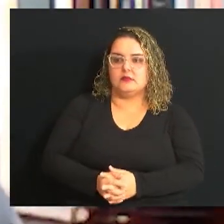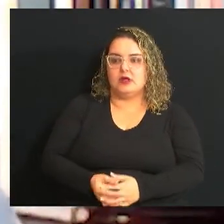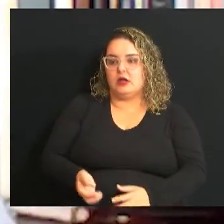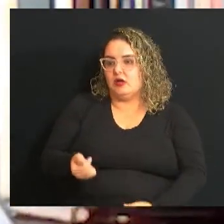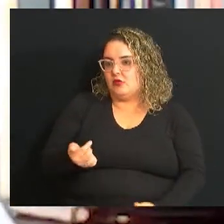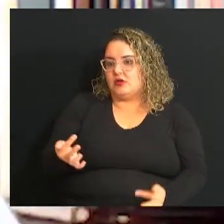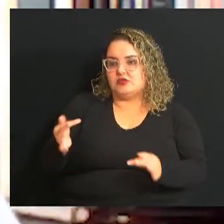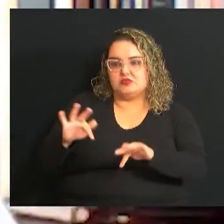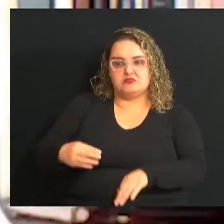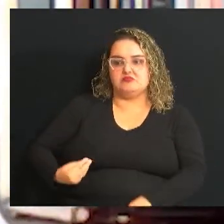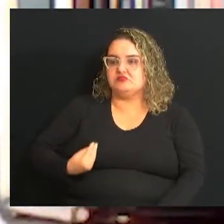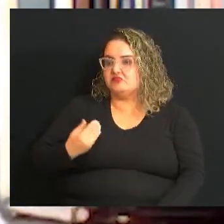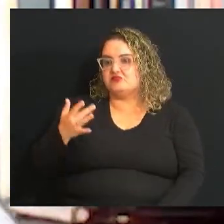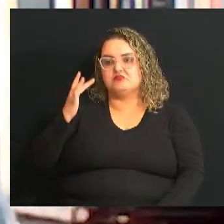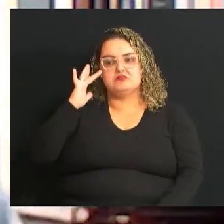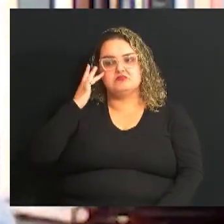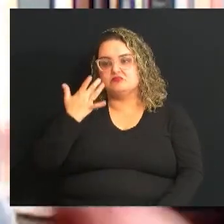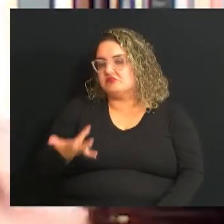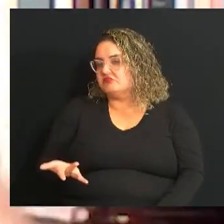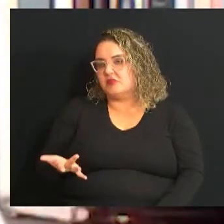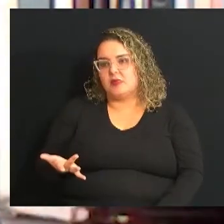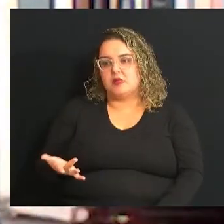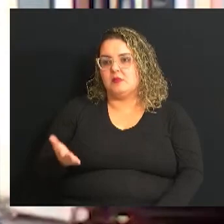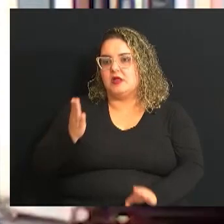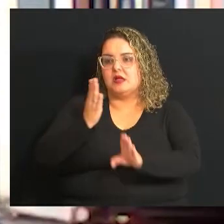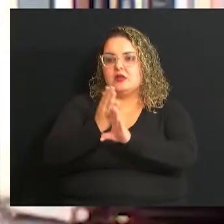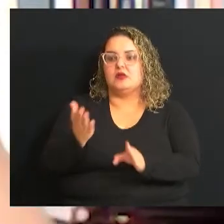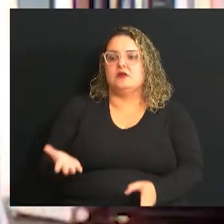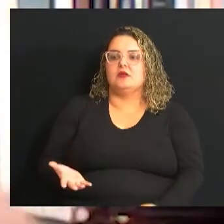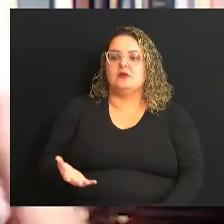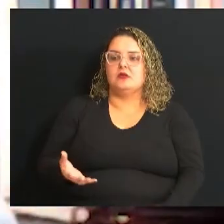Nhotonico, como era conhecido, disse: "Só voltarei